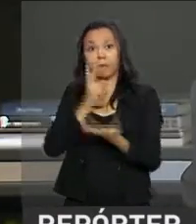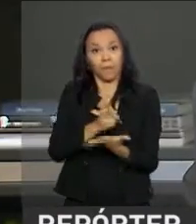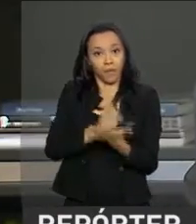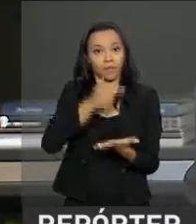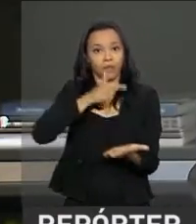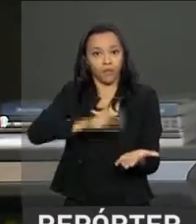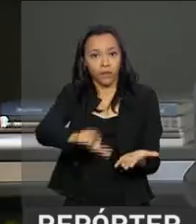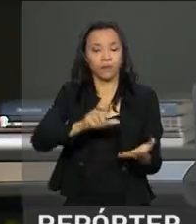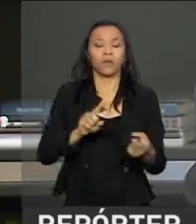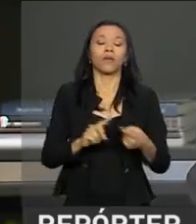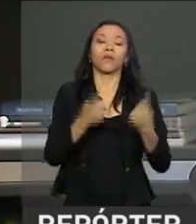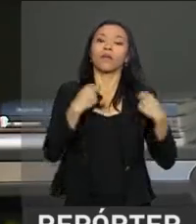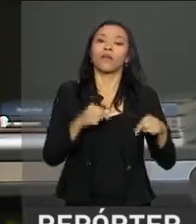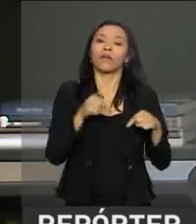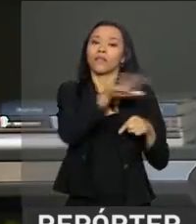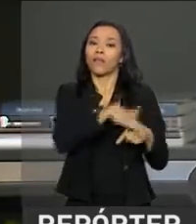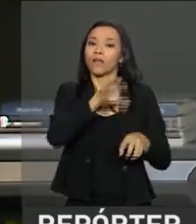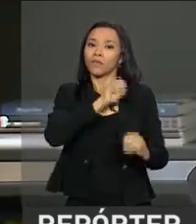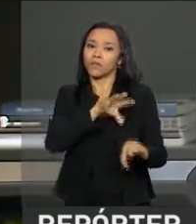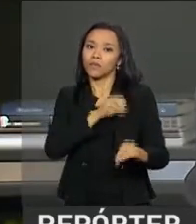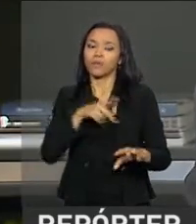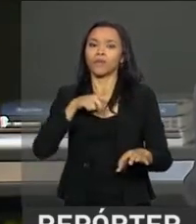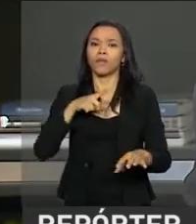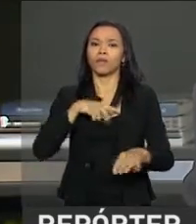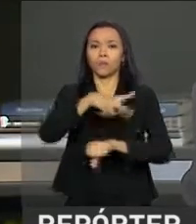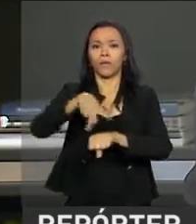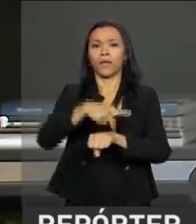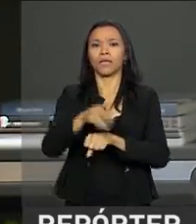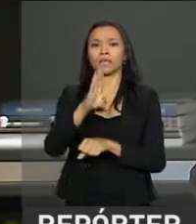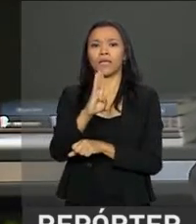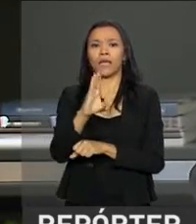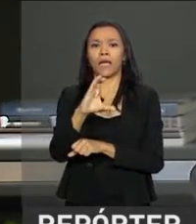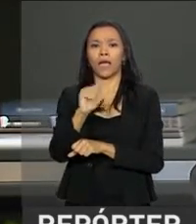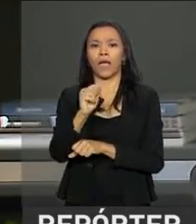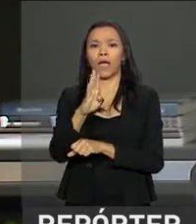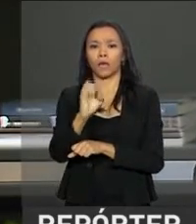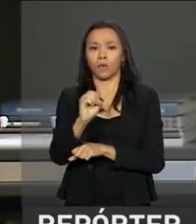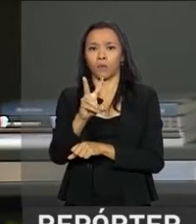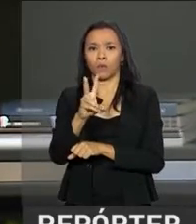pública em Cabo Verde, em que